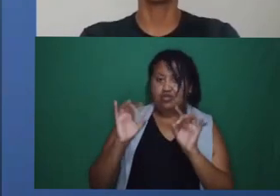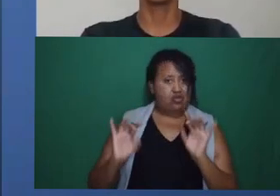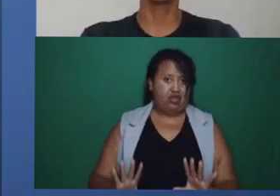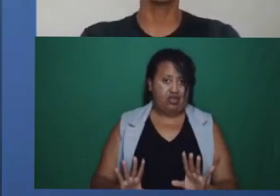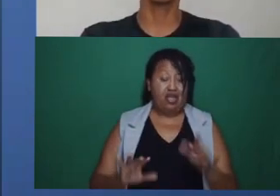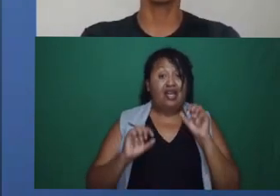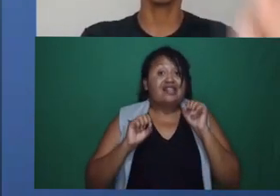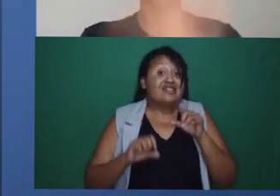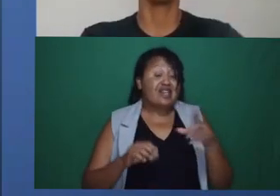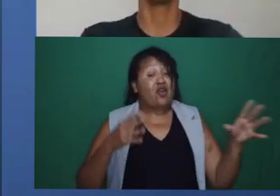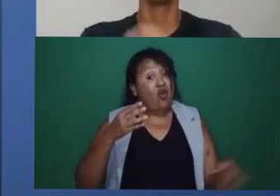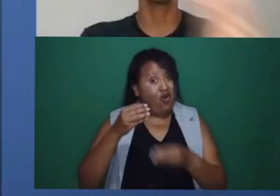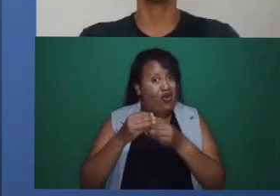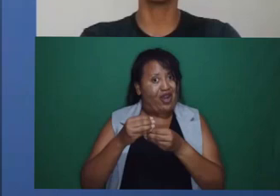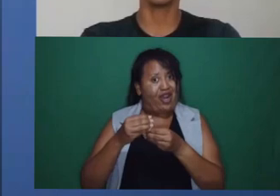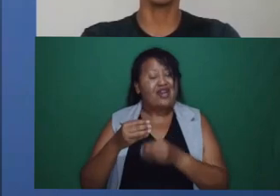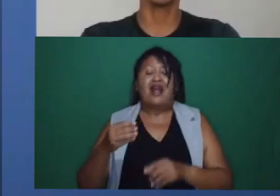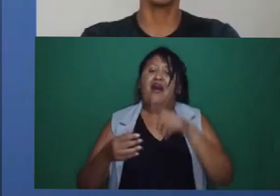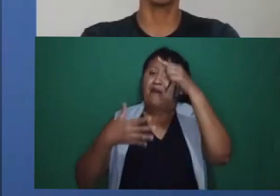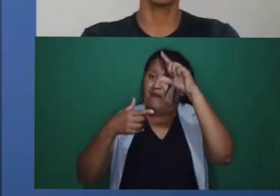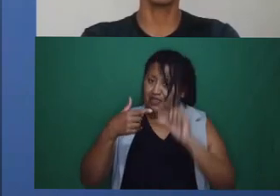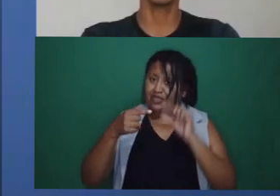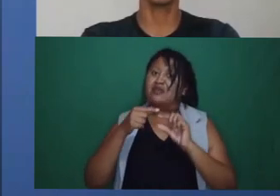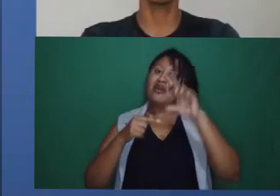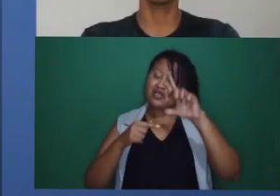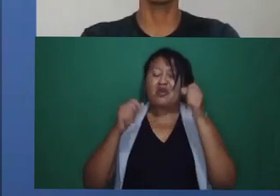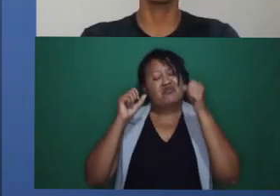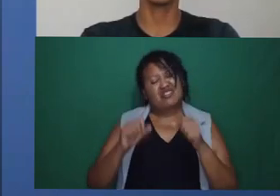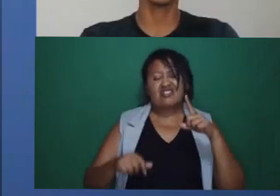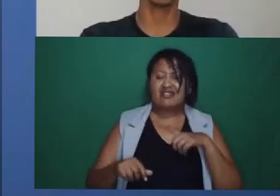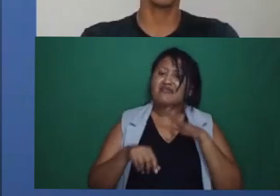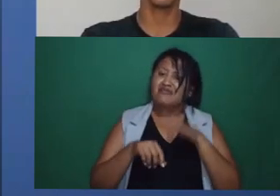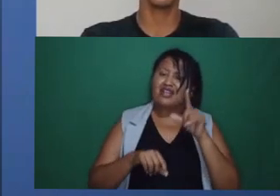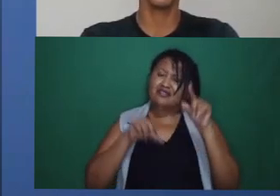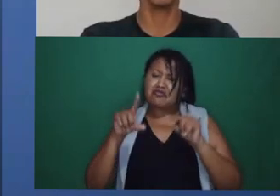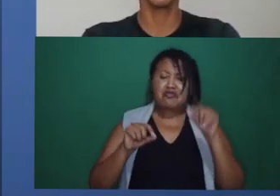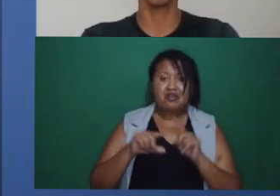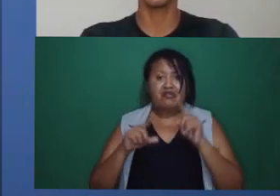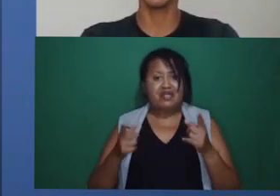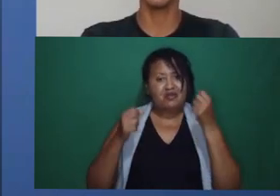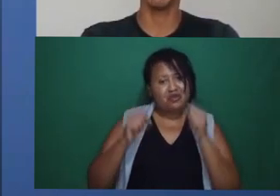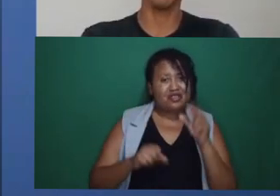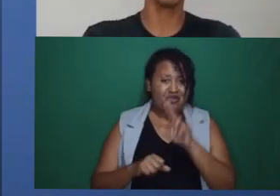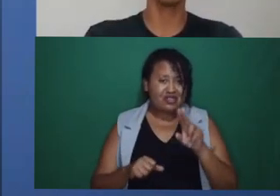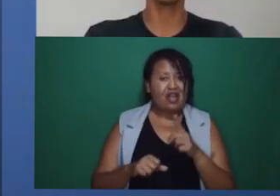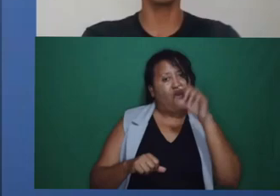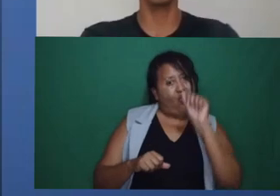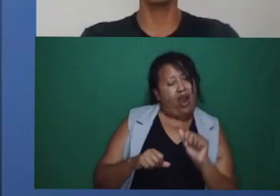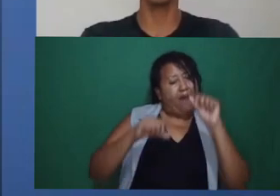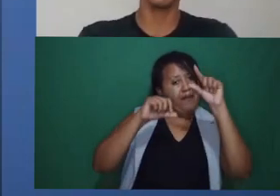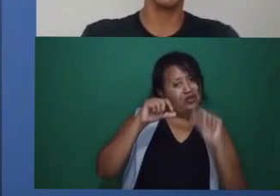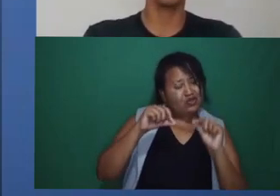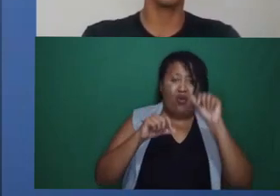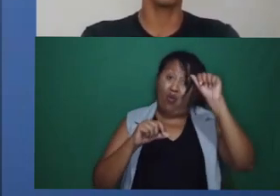se ele tivesse colocado minúsculas e maiúsculas eu passaria até um pouquinho mais de opções porque eu poderia usar um a minúsculo